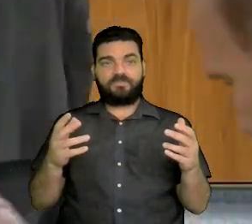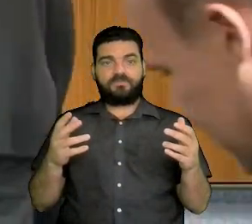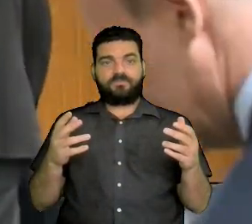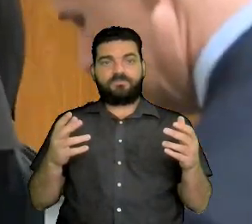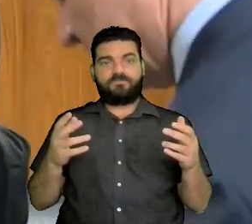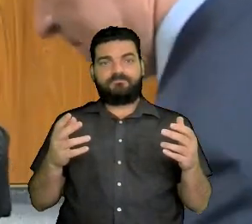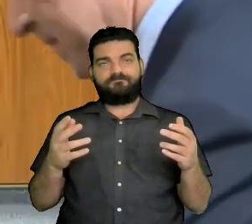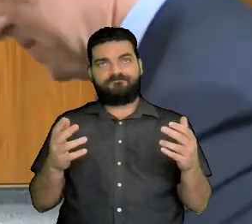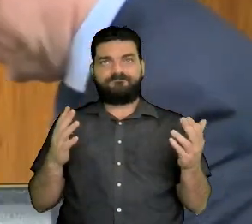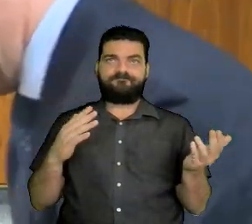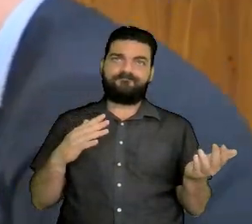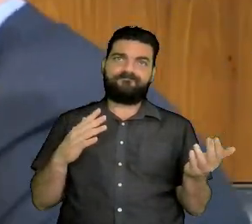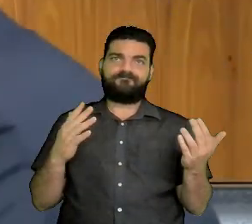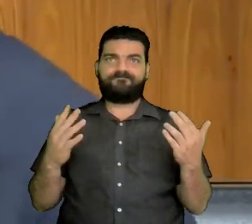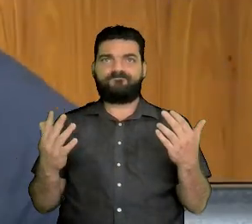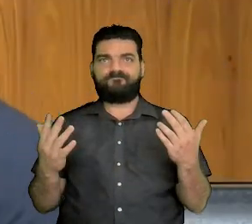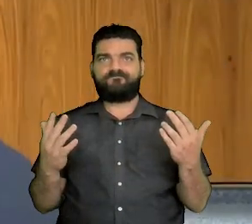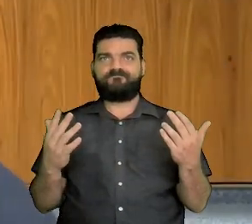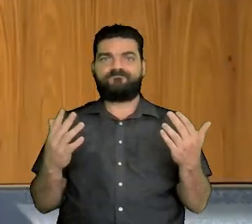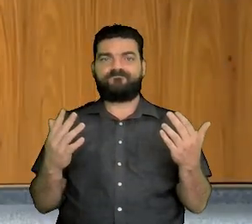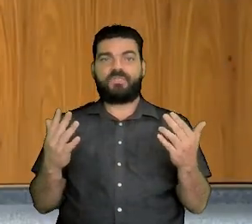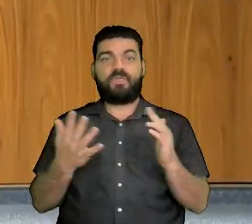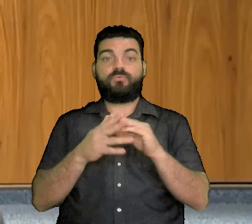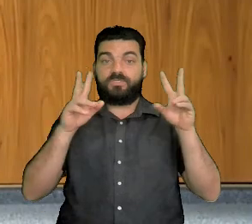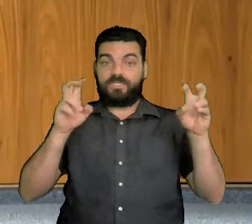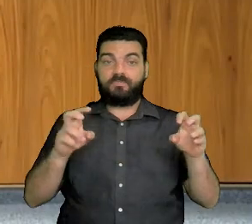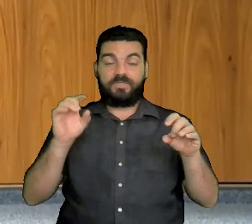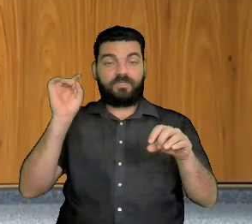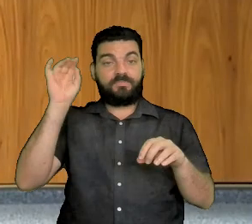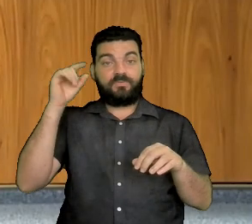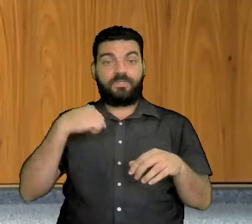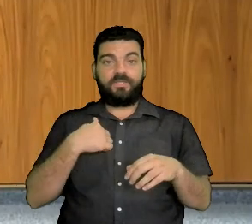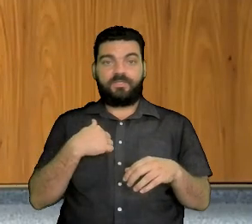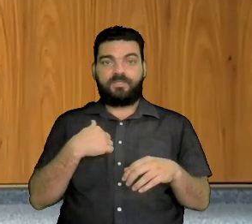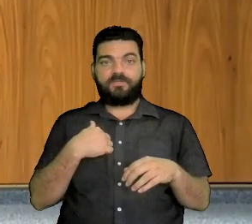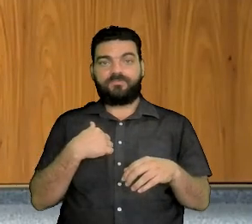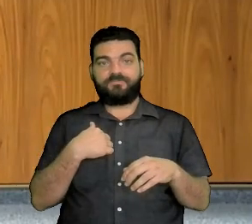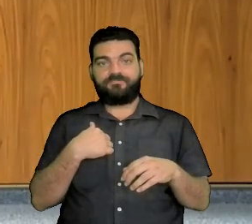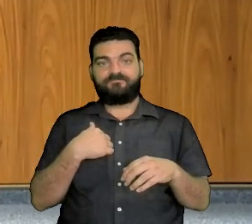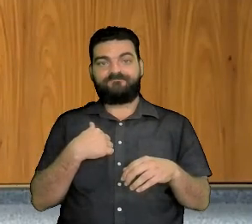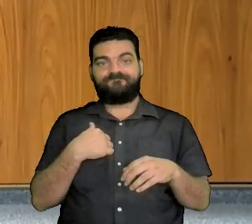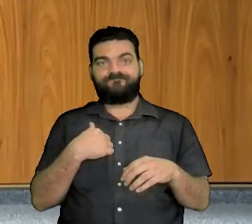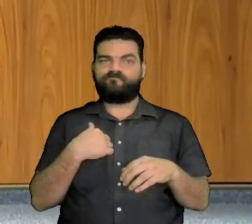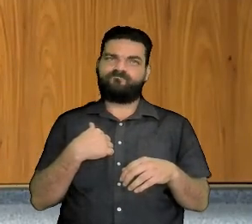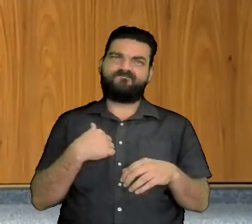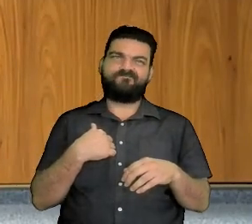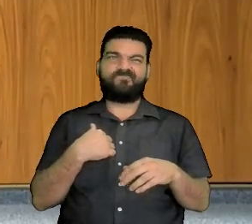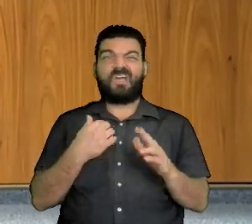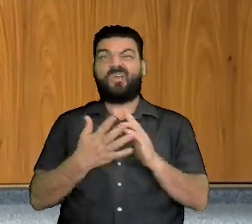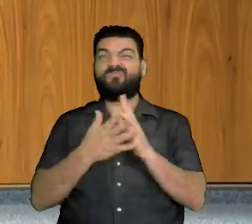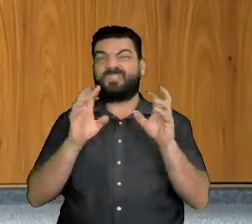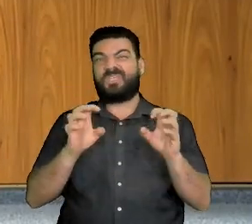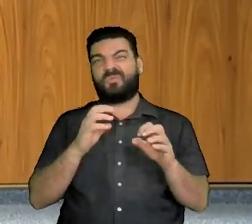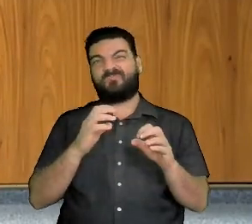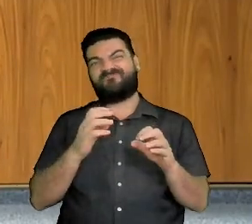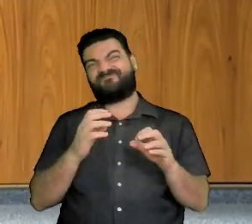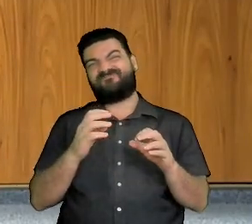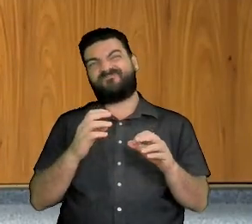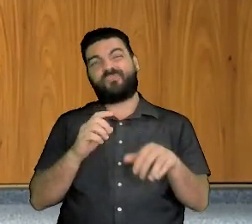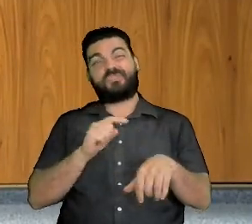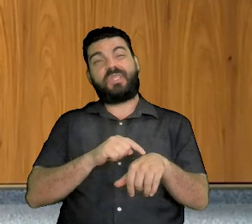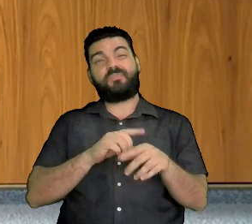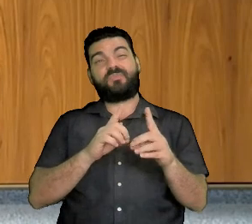todos esses temas, de uma certa forma, os temas específicos, eu fiquei um